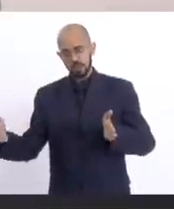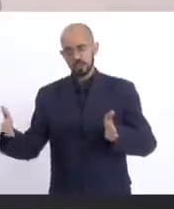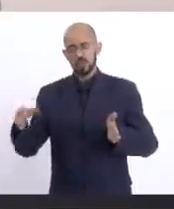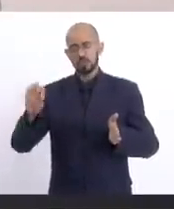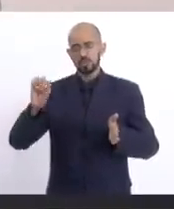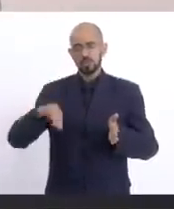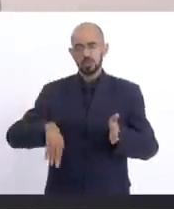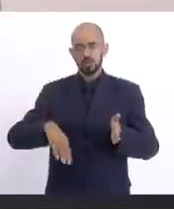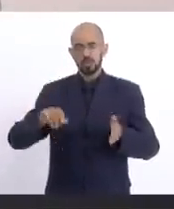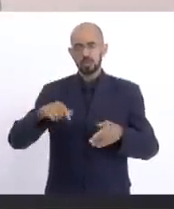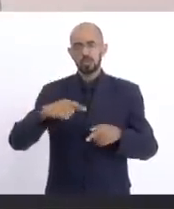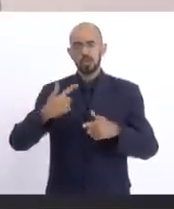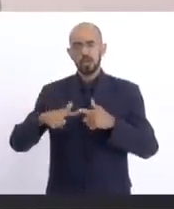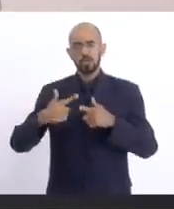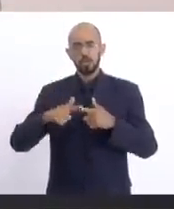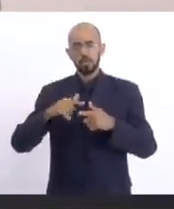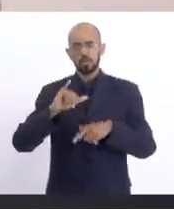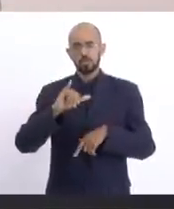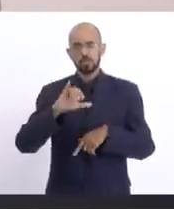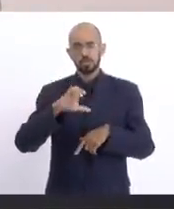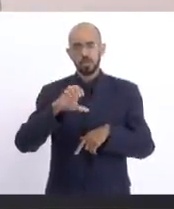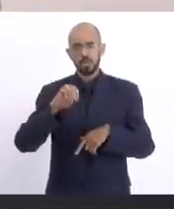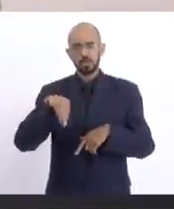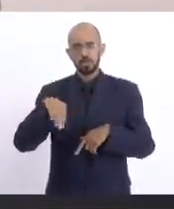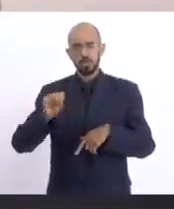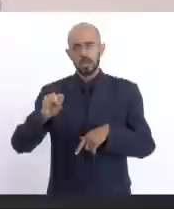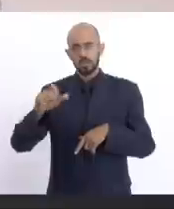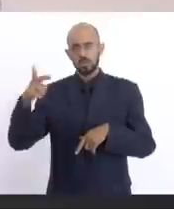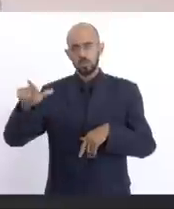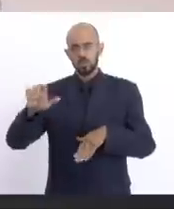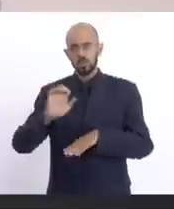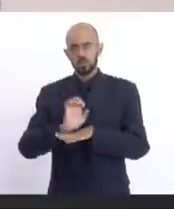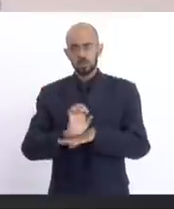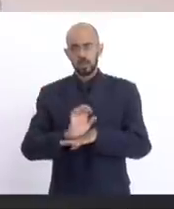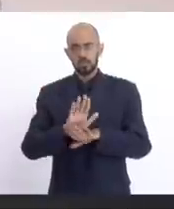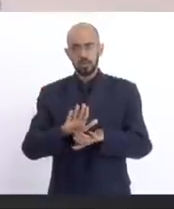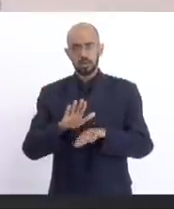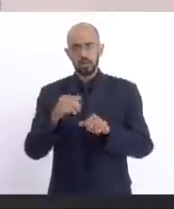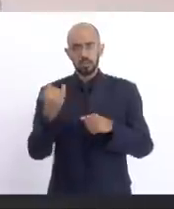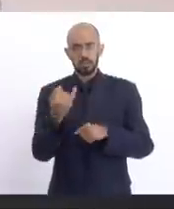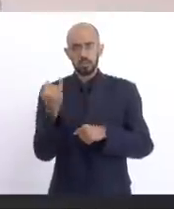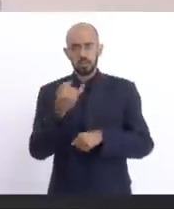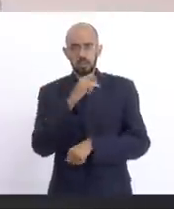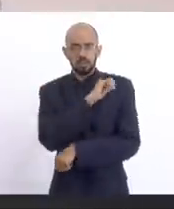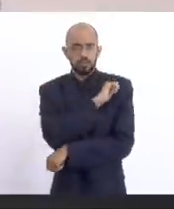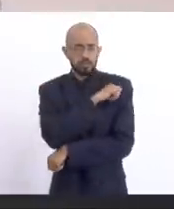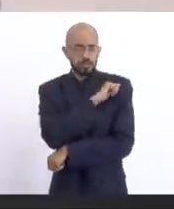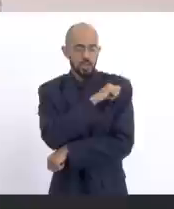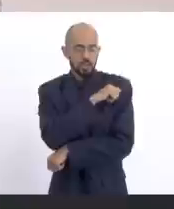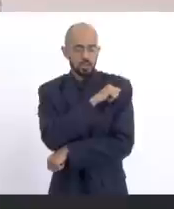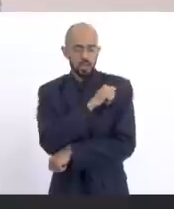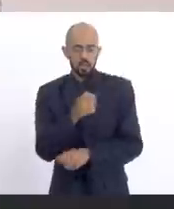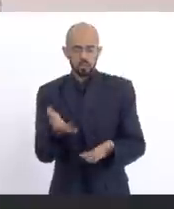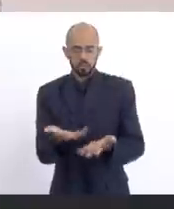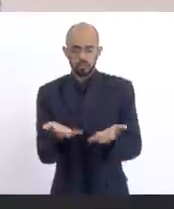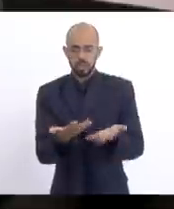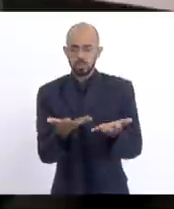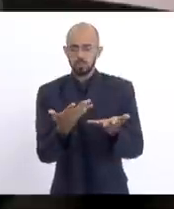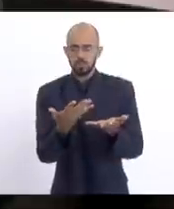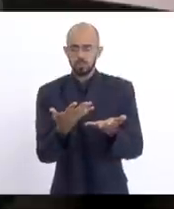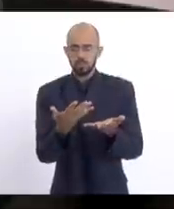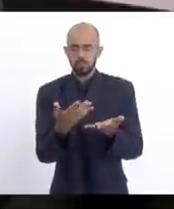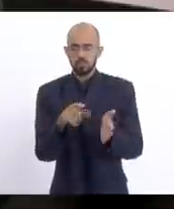a questão do ICMS em relação aos demais estados, mas é preciso fiscalizar os incentivos. Concordo com o senhor, a Fazenda está